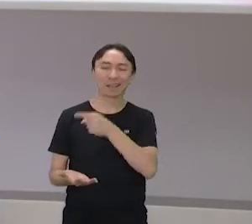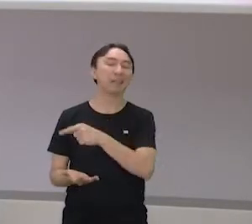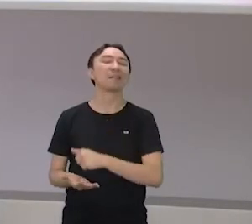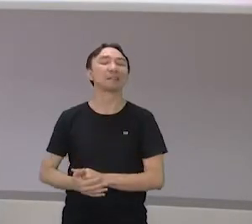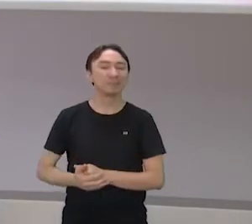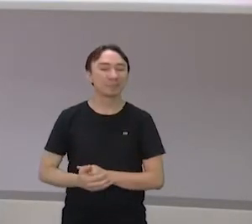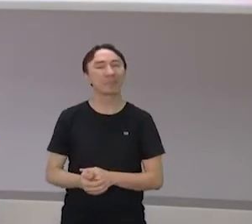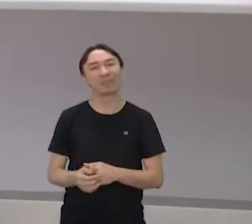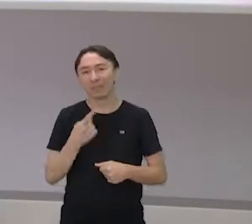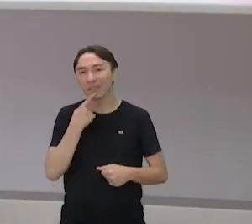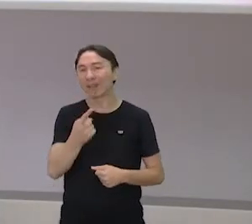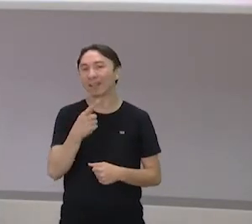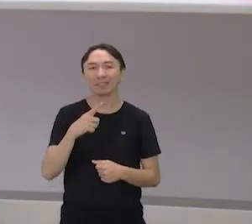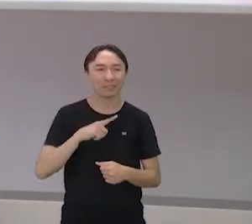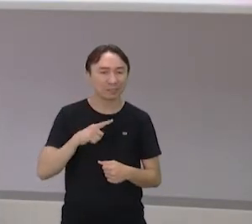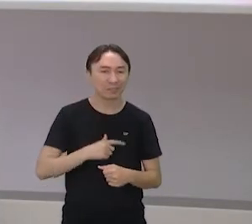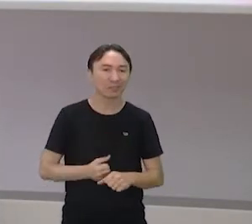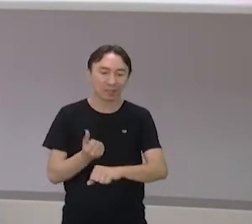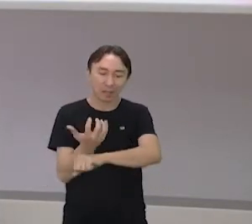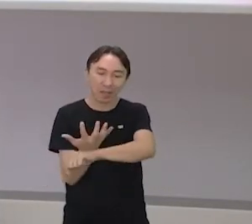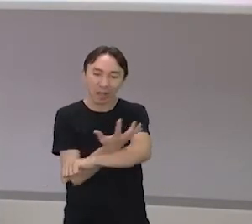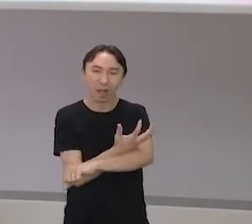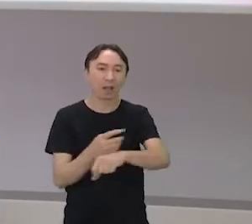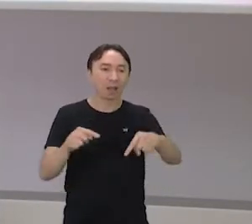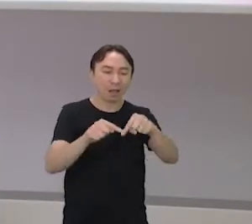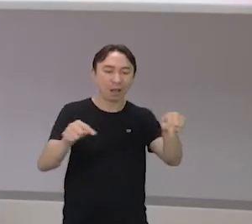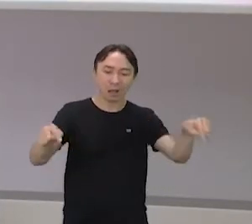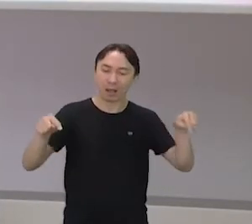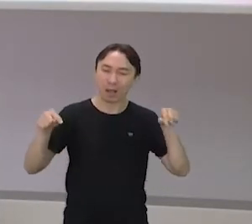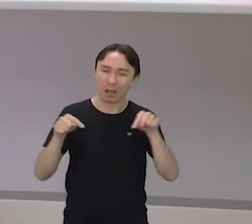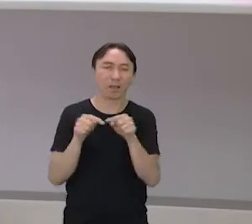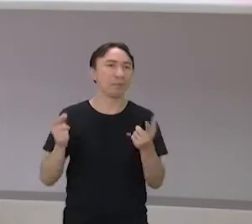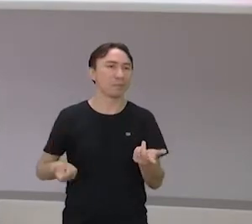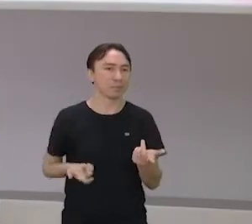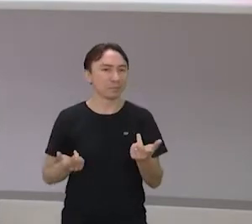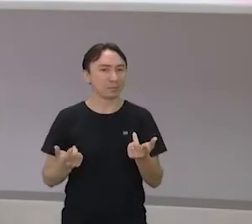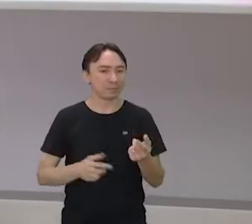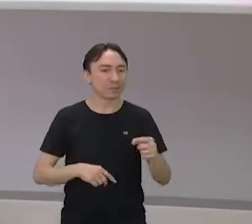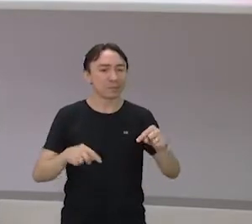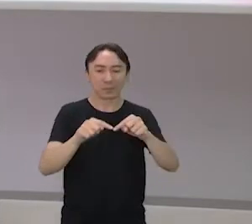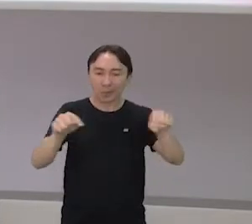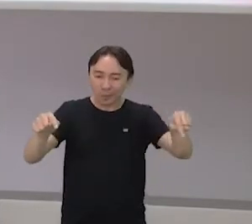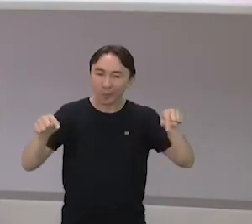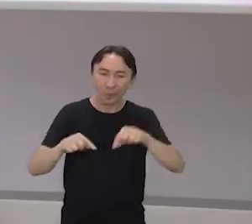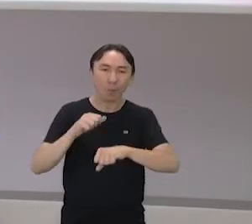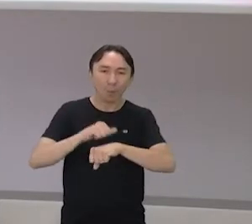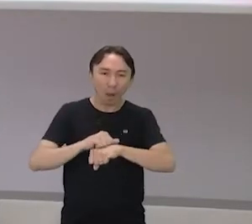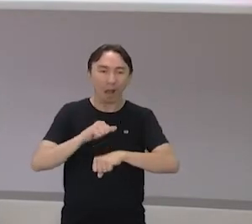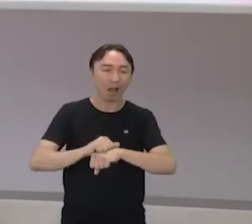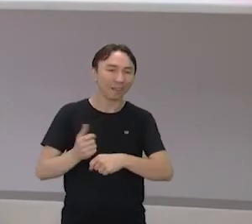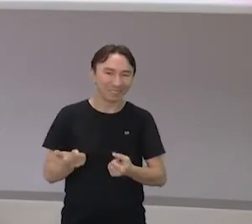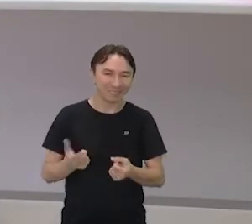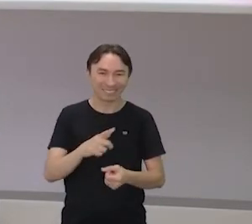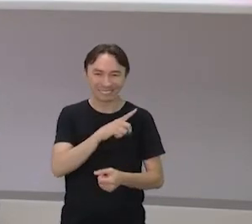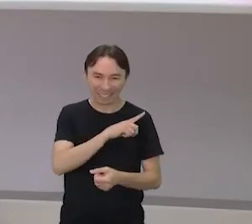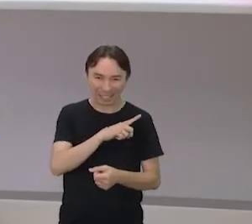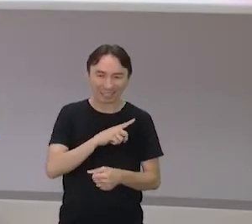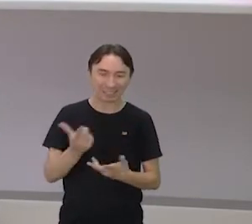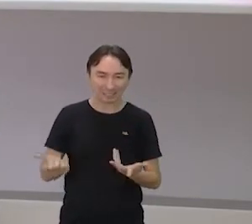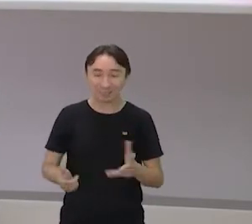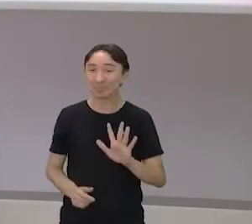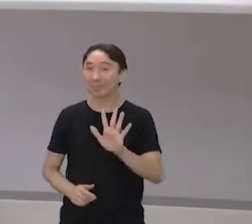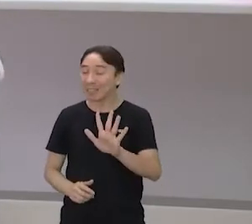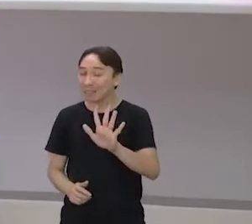quadra, campo, né? Só que quando a gente fala para os nossos estudantes fazerem investigações acerca das